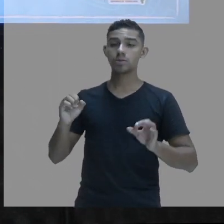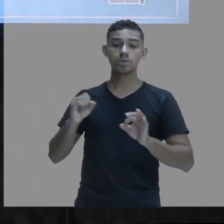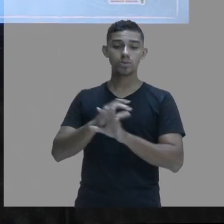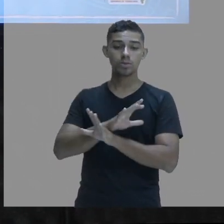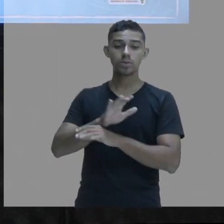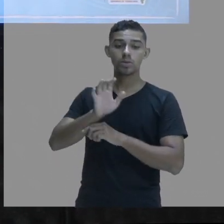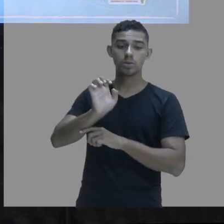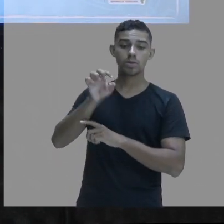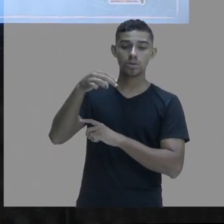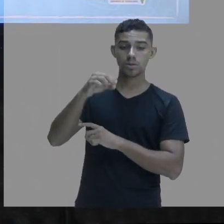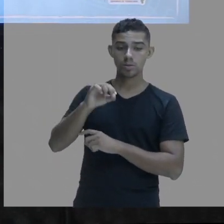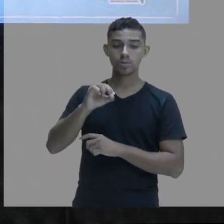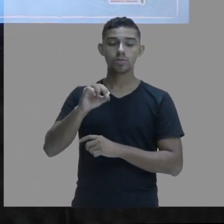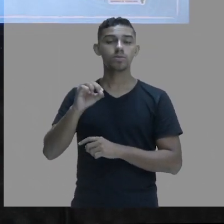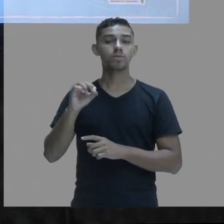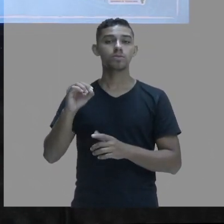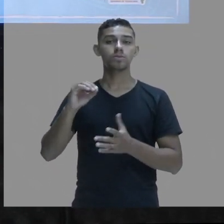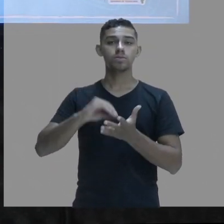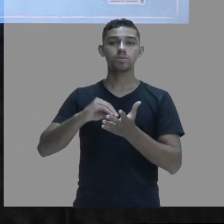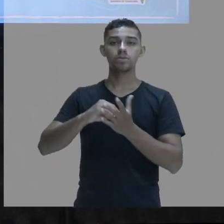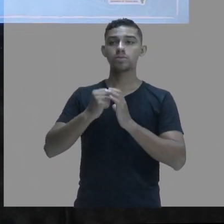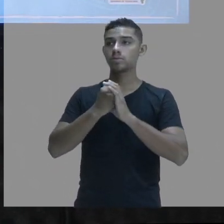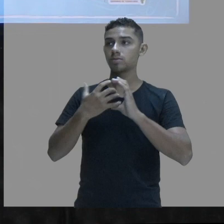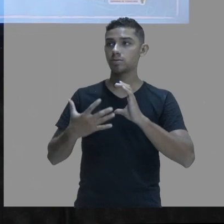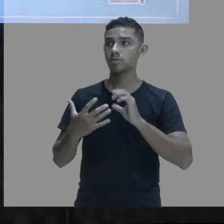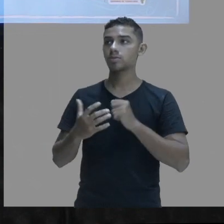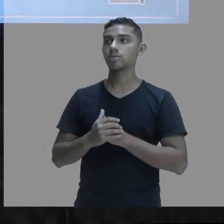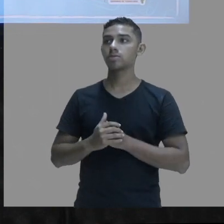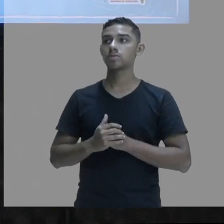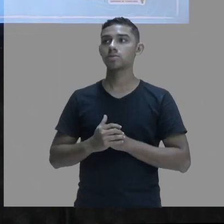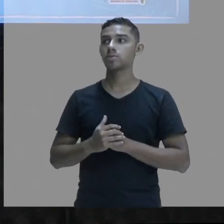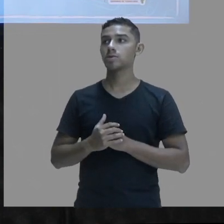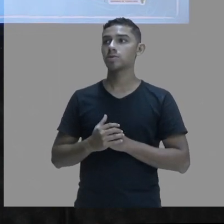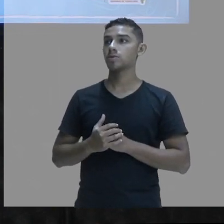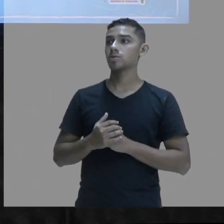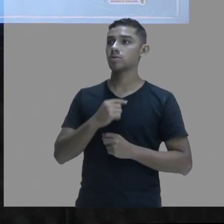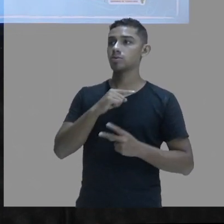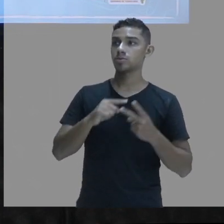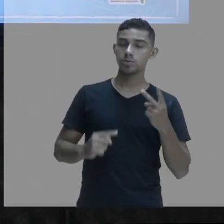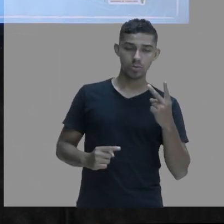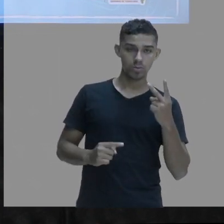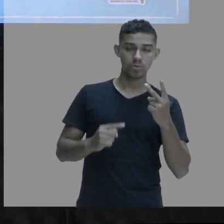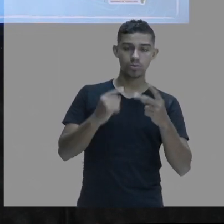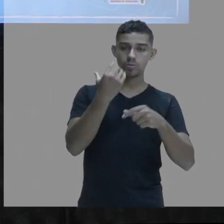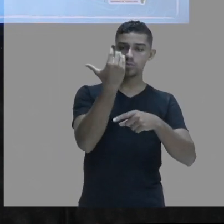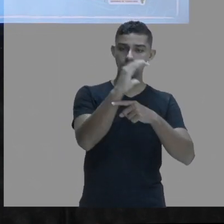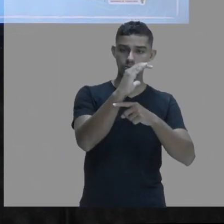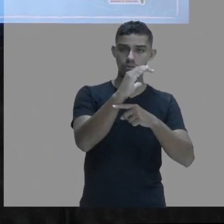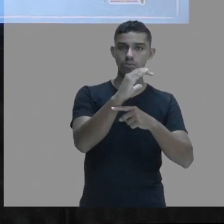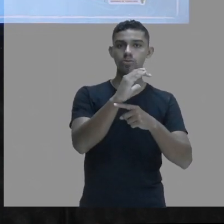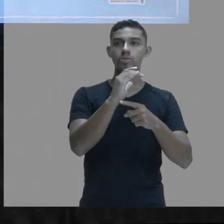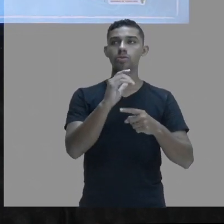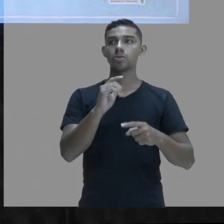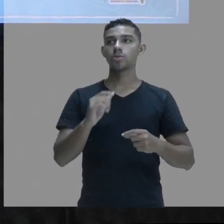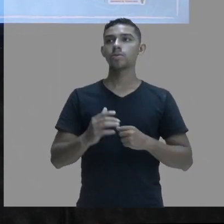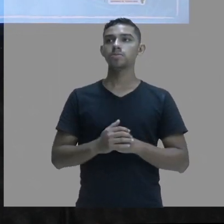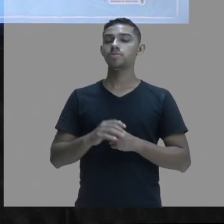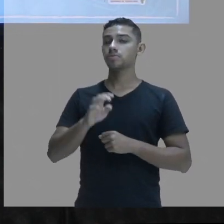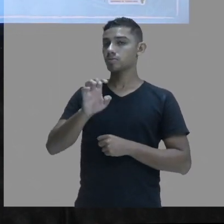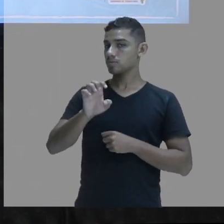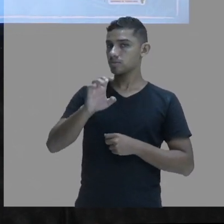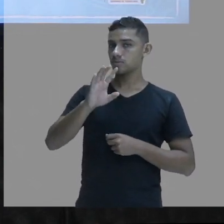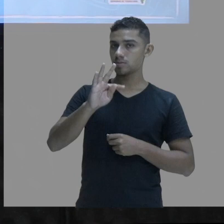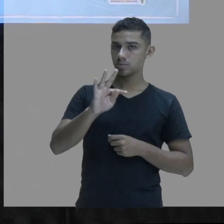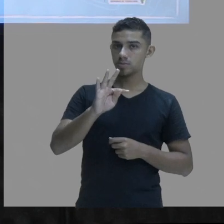caracterizar a presença de um alceno. Então, se eu tenho 2 carbonos, 2 carbonos. 2 carbonos, o prefixo é